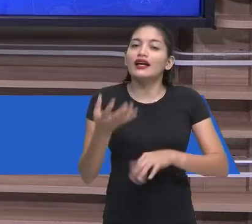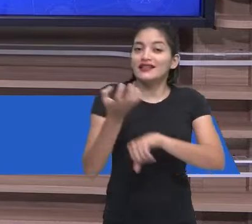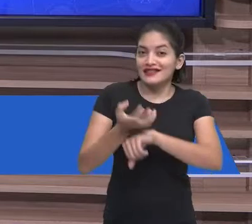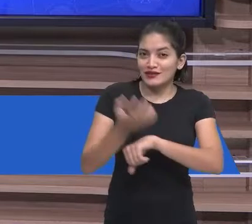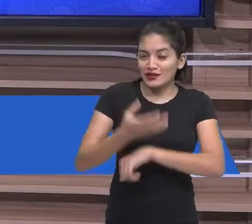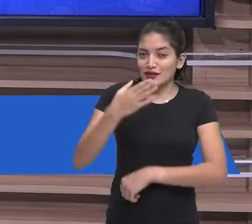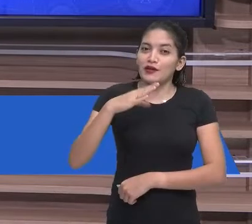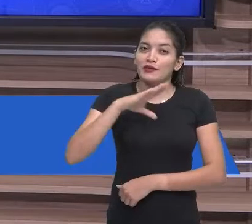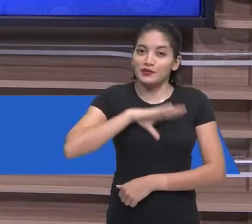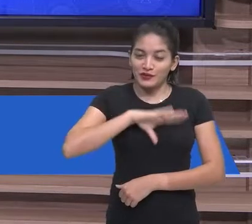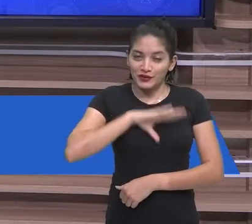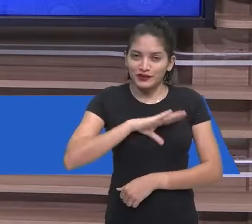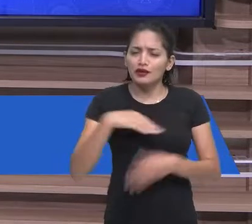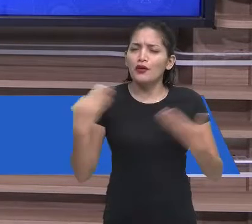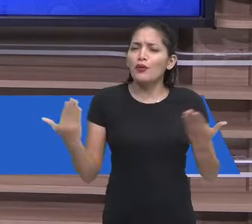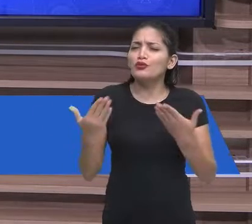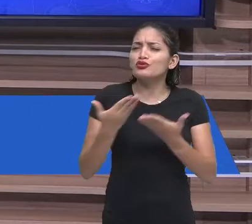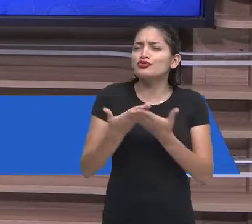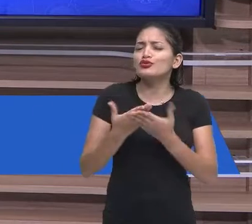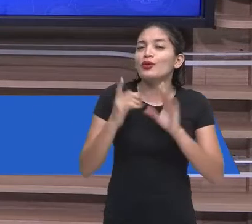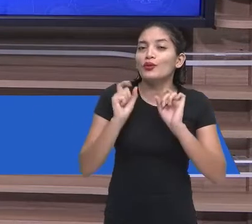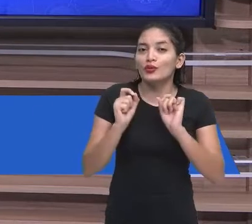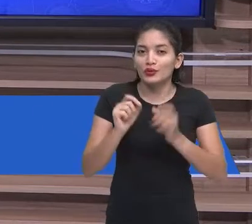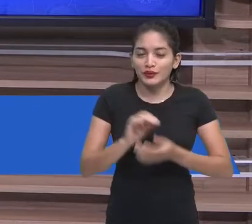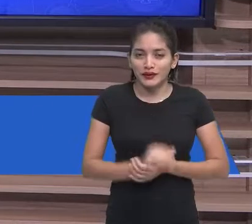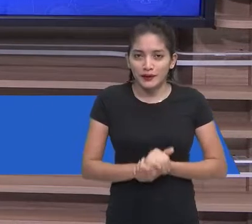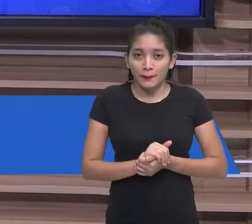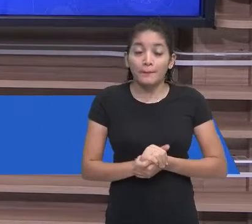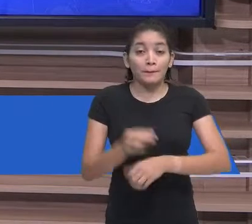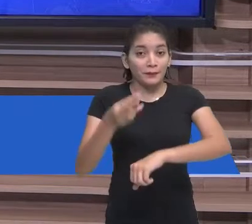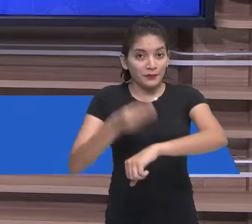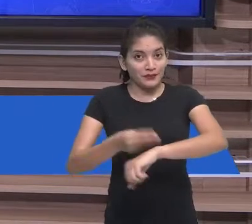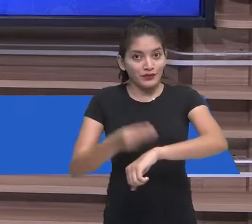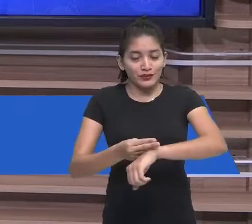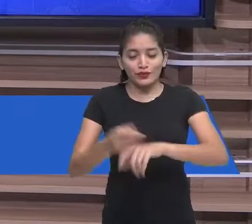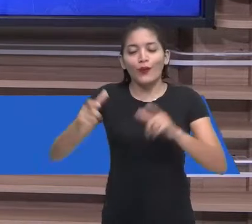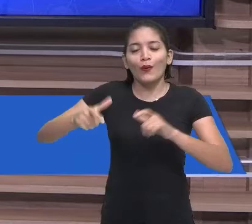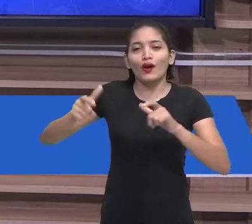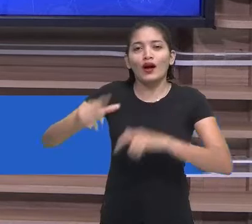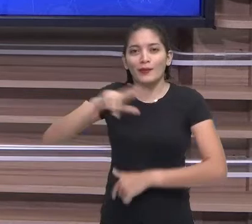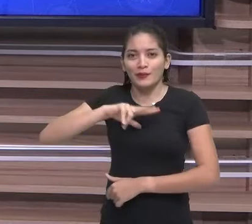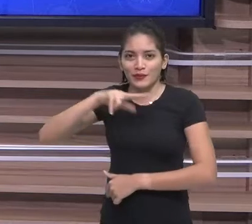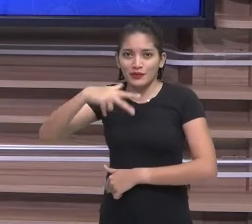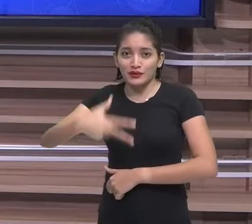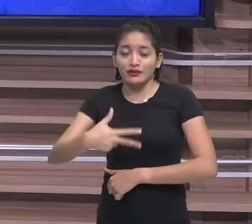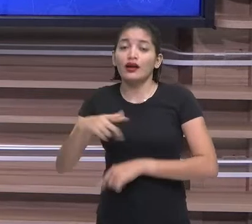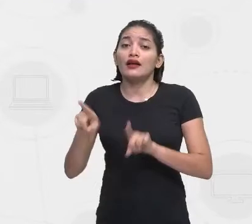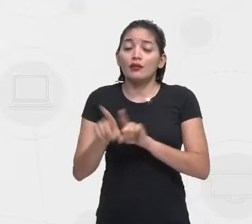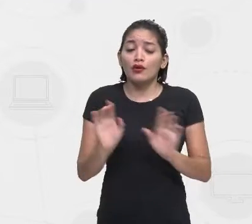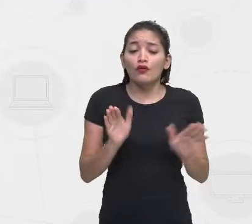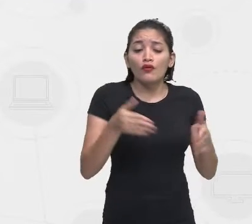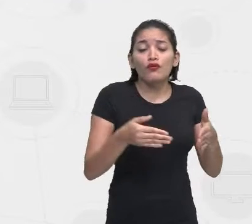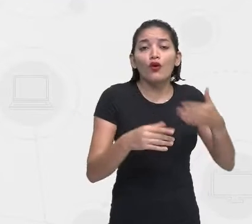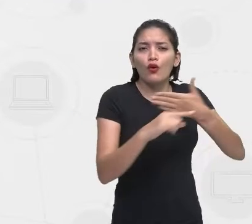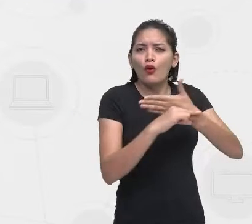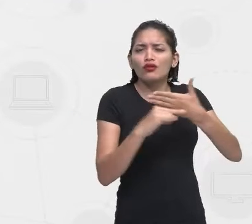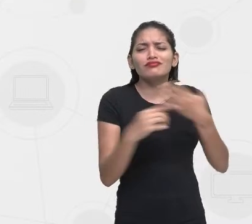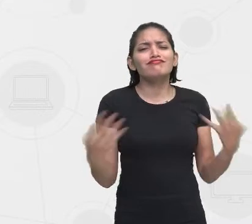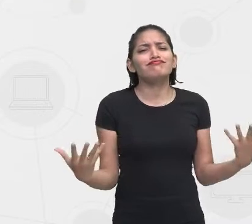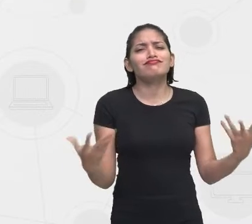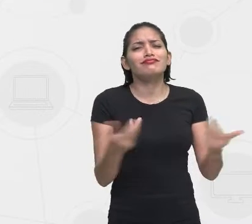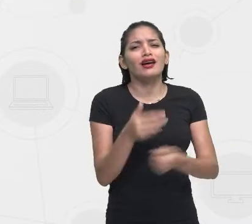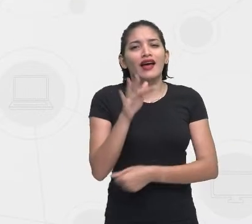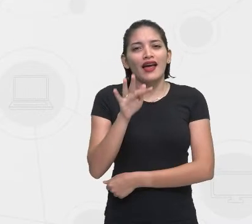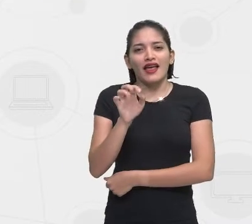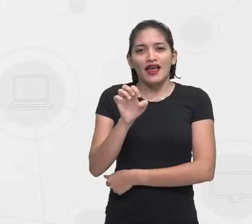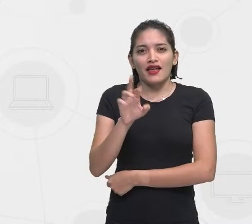Portuguesa. Nós vamos estudar hoje sobre o modernismo em Portugal, com foco num autor maravilhoso que